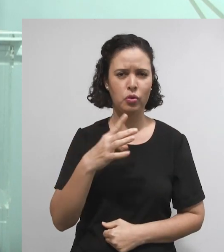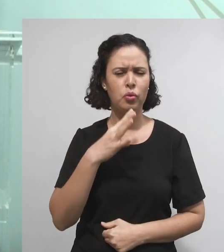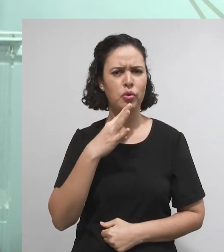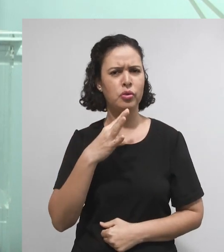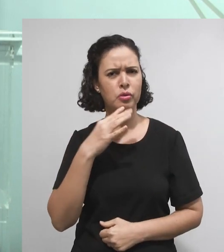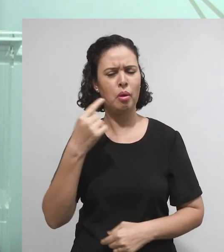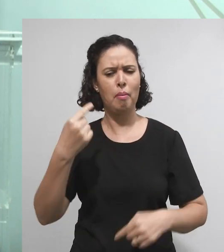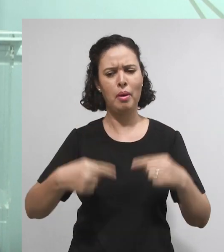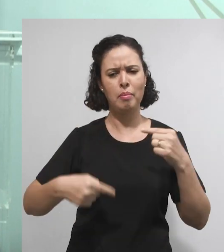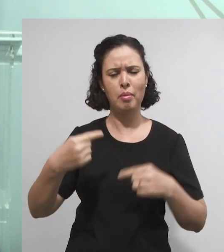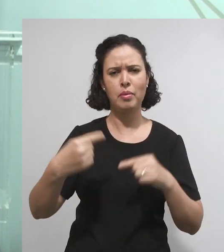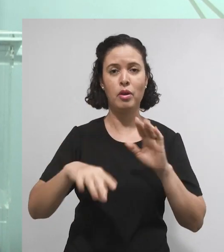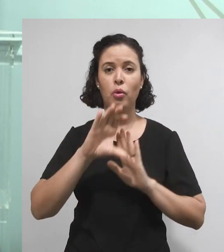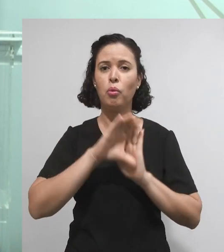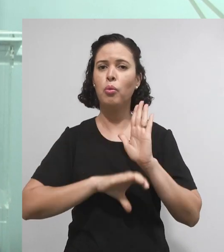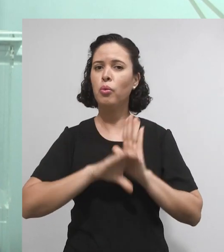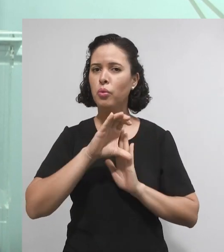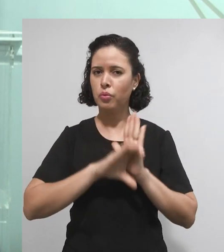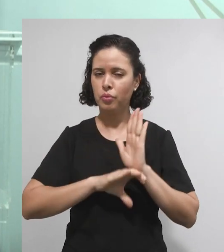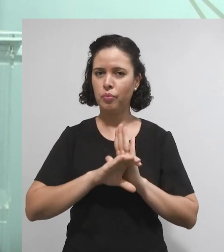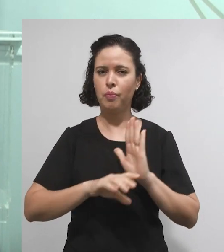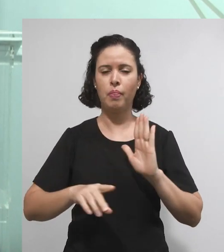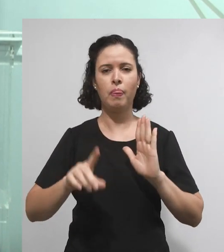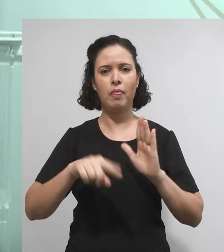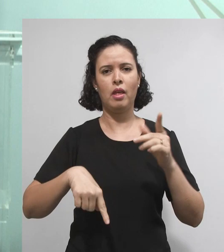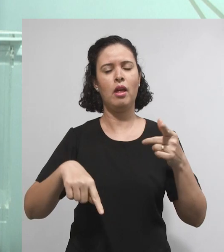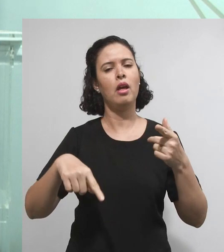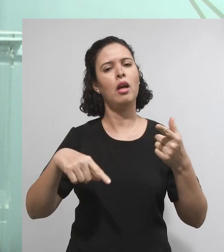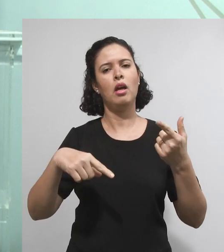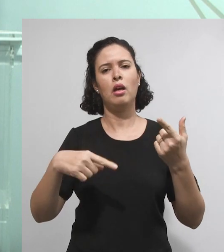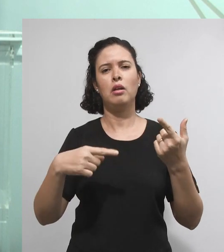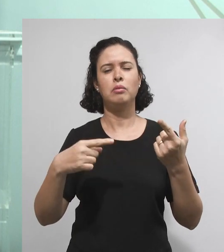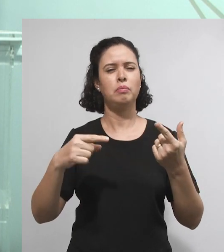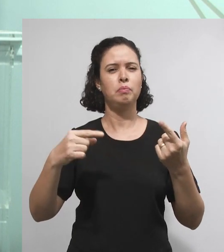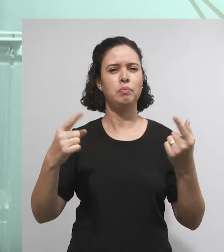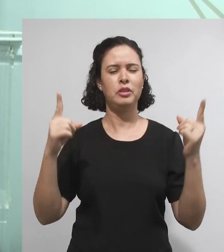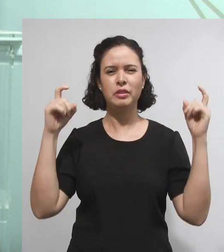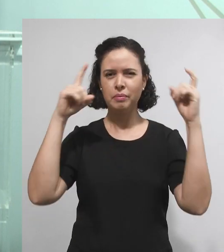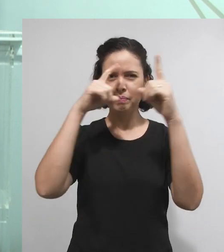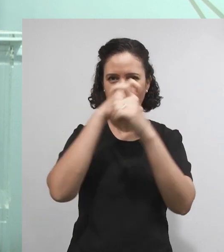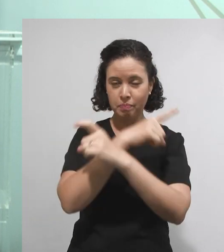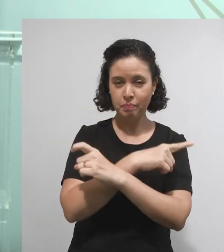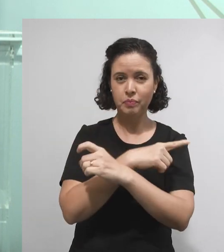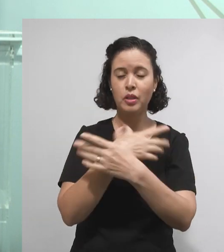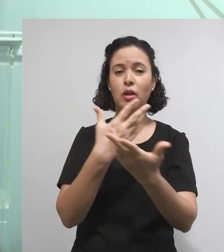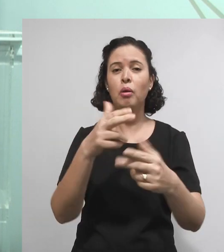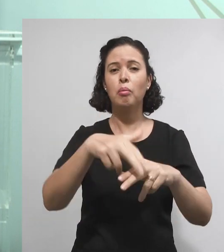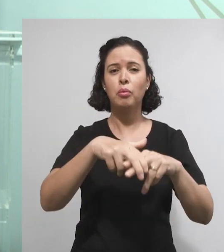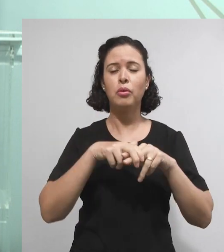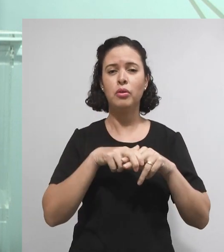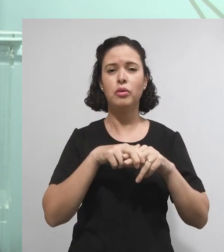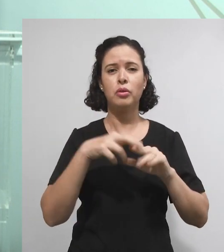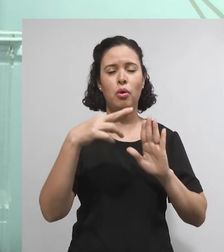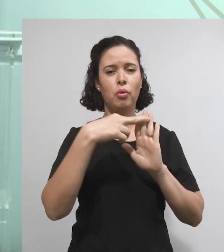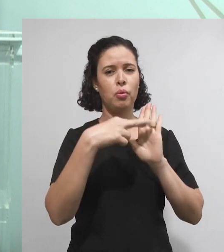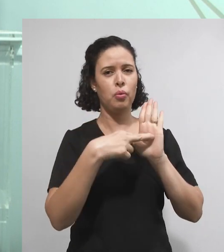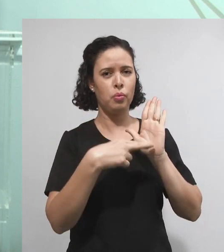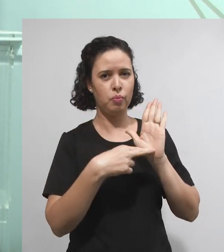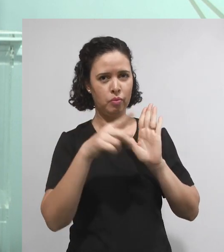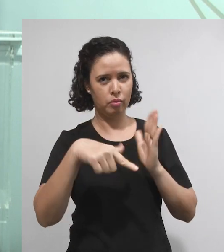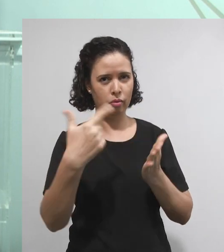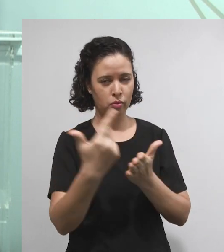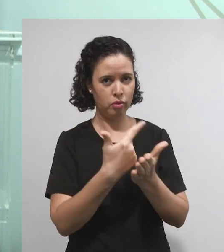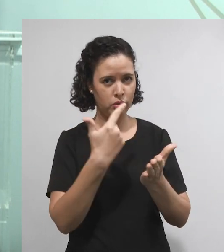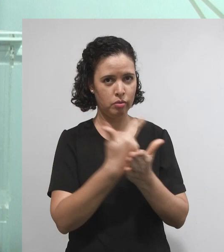vamos discutir um pouquinho sobre o currículo, paradoxos e complexidade. E para isso, o nosso roteiro é